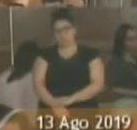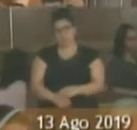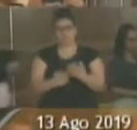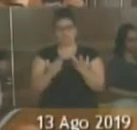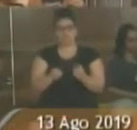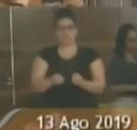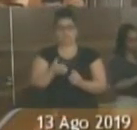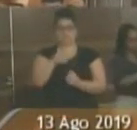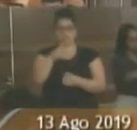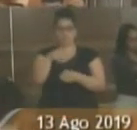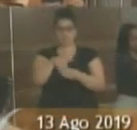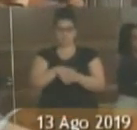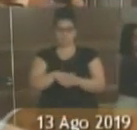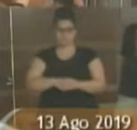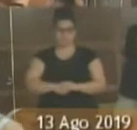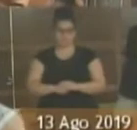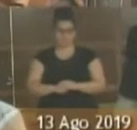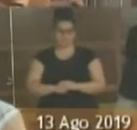Aprovado por 6 votos.